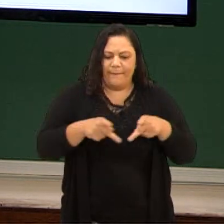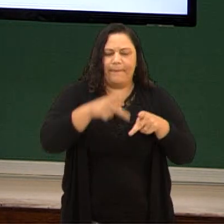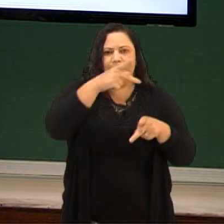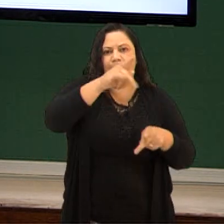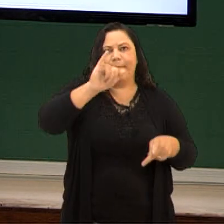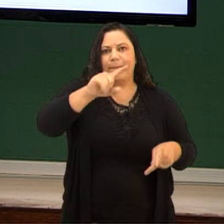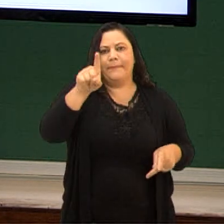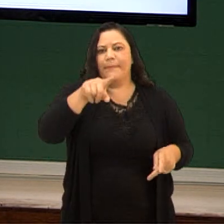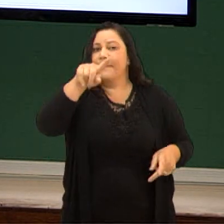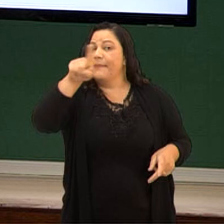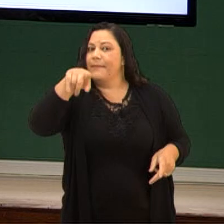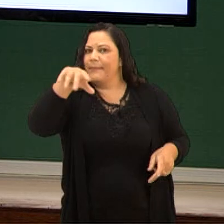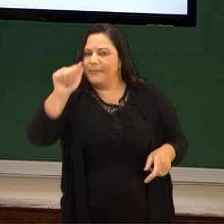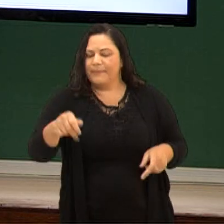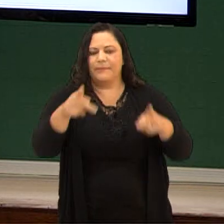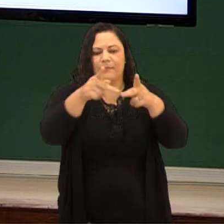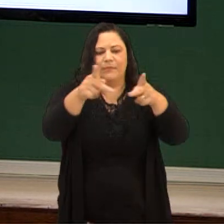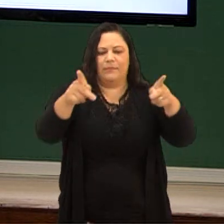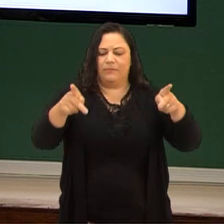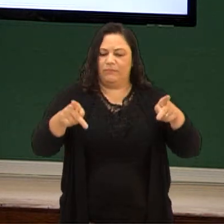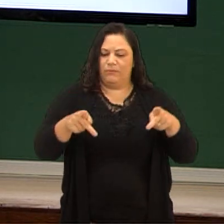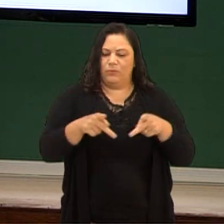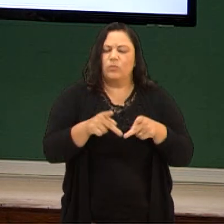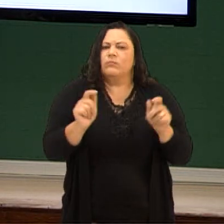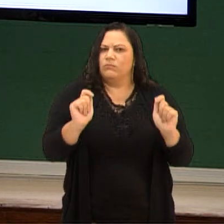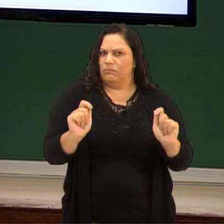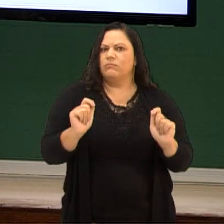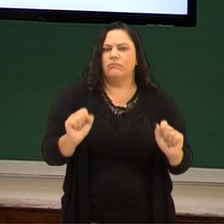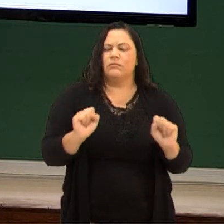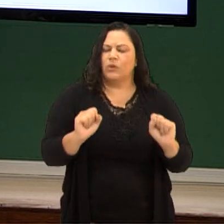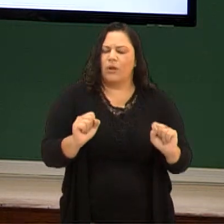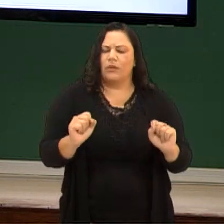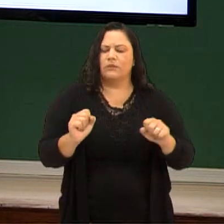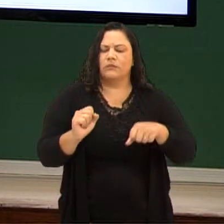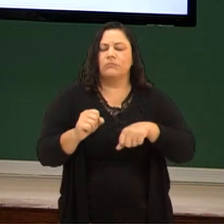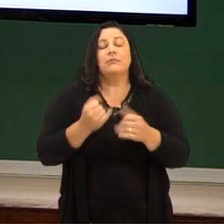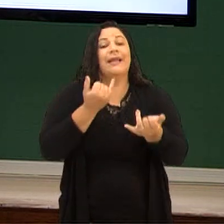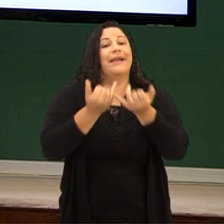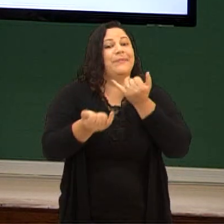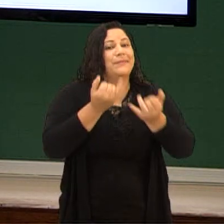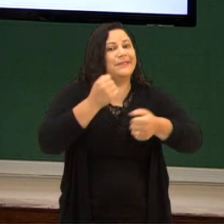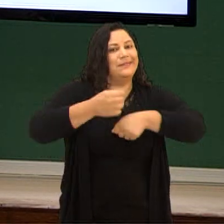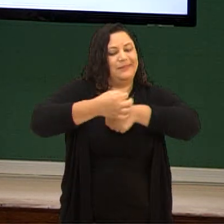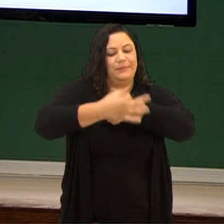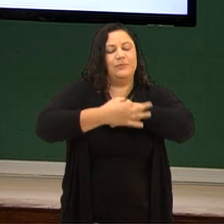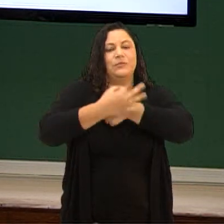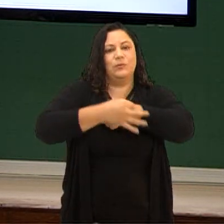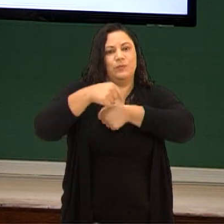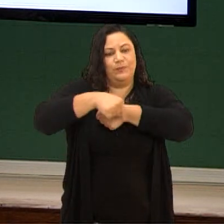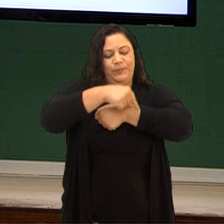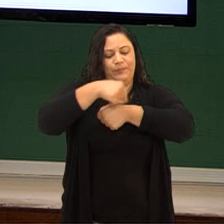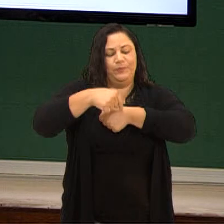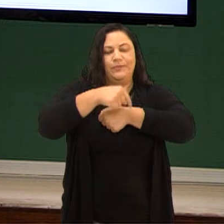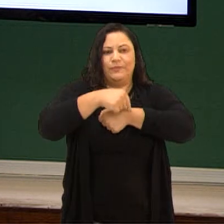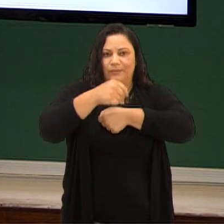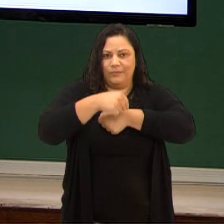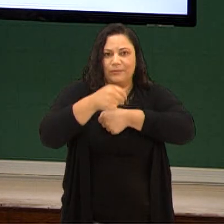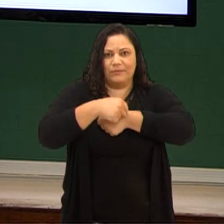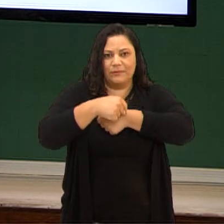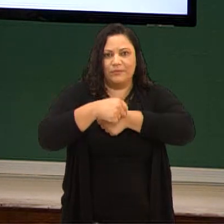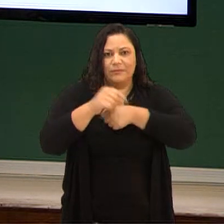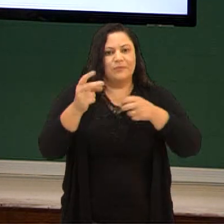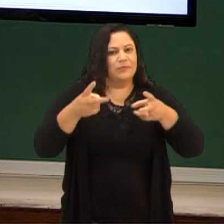esse formato aqui. Então, ele é parecido com quem? Com um relógio, né? Porque ele tem uma área circular. E percebam que também,